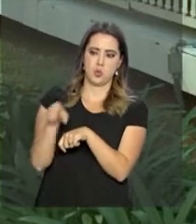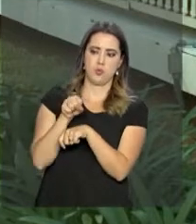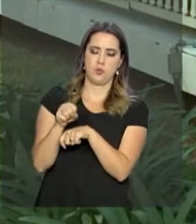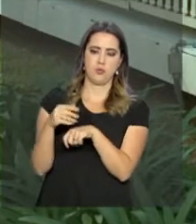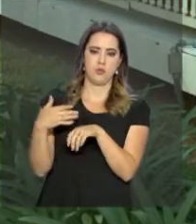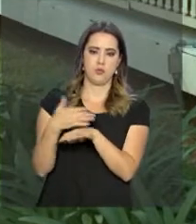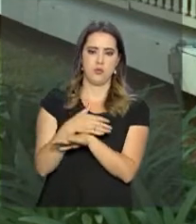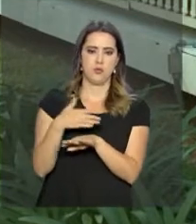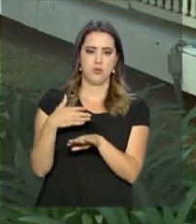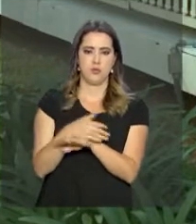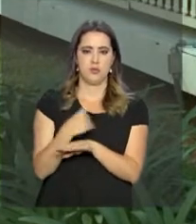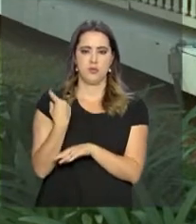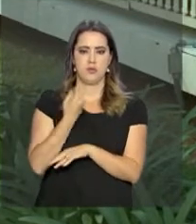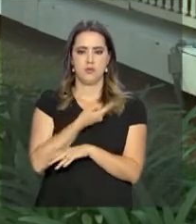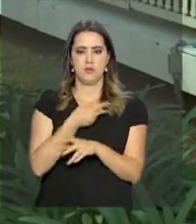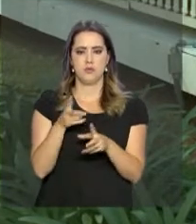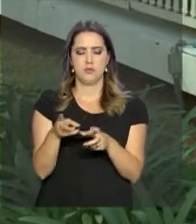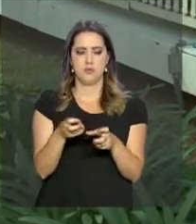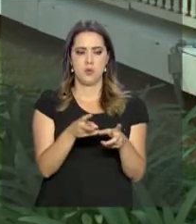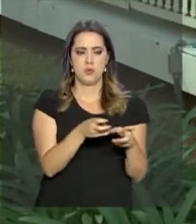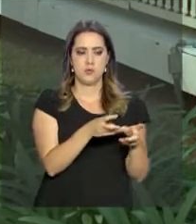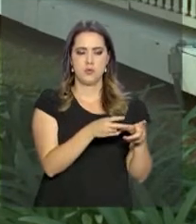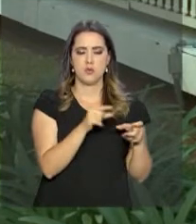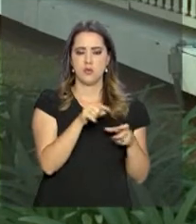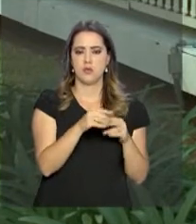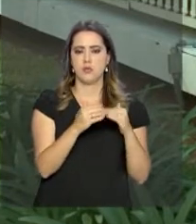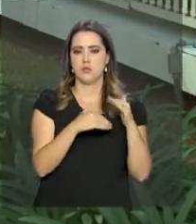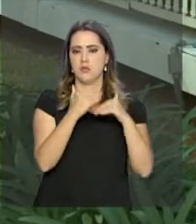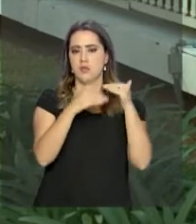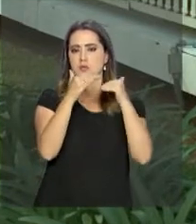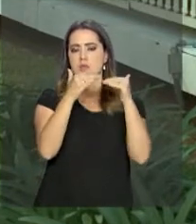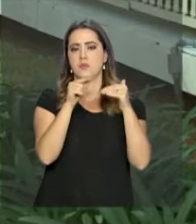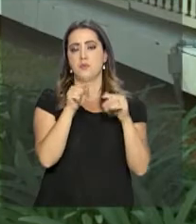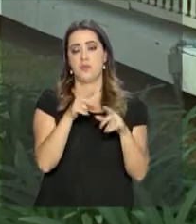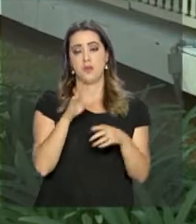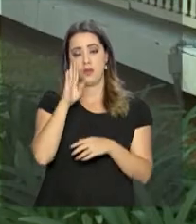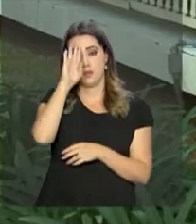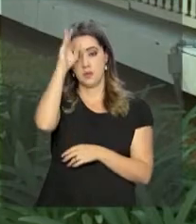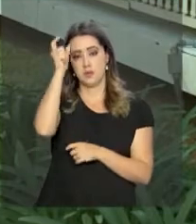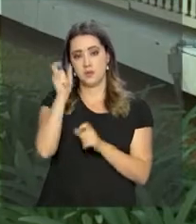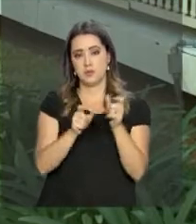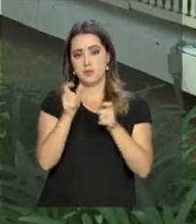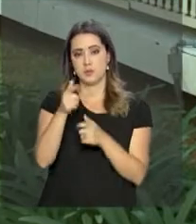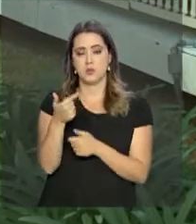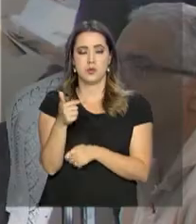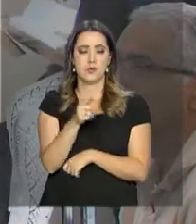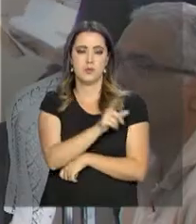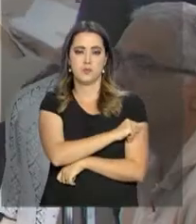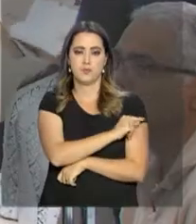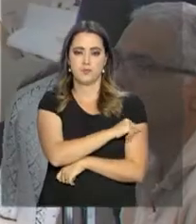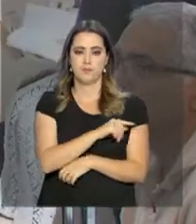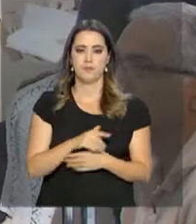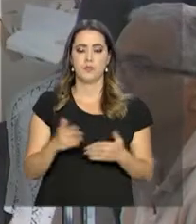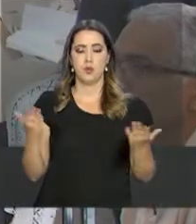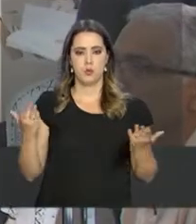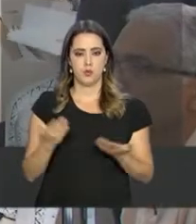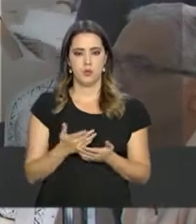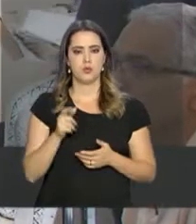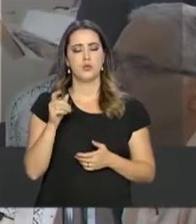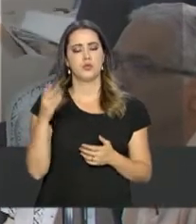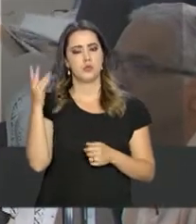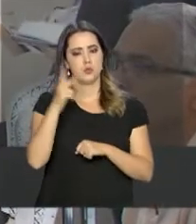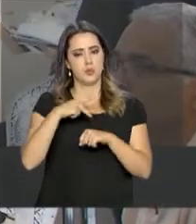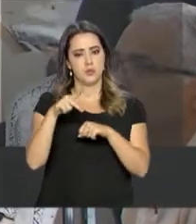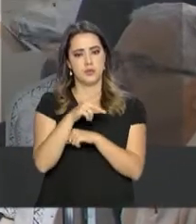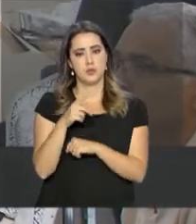venezuela nós identificamos que houve uma propagação do vírus principalmente nas pessoas que não foram vacinadas atualmente o país enfrenta